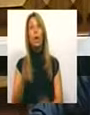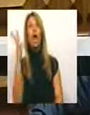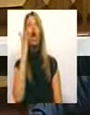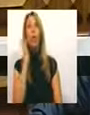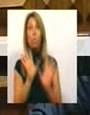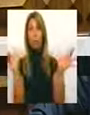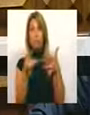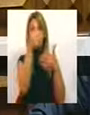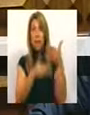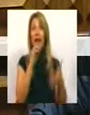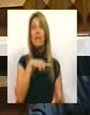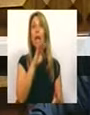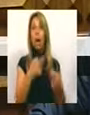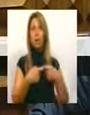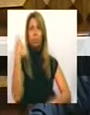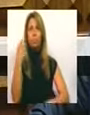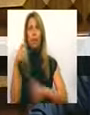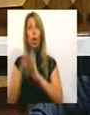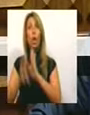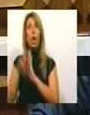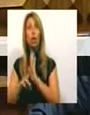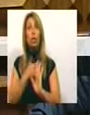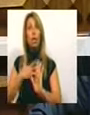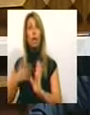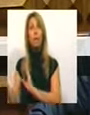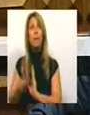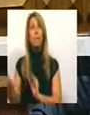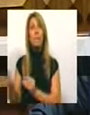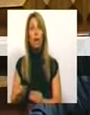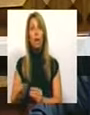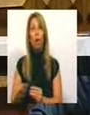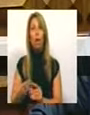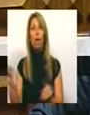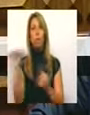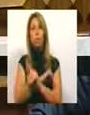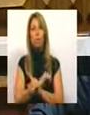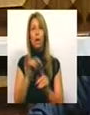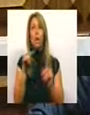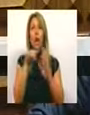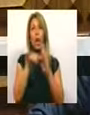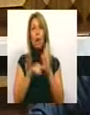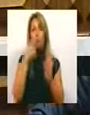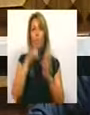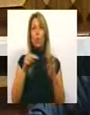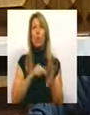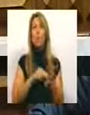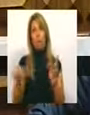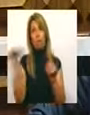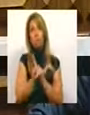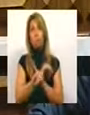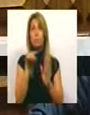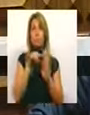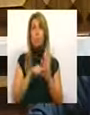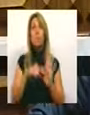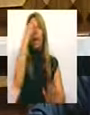do SNS, pois não batem certo com os outros relatórios que as entidades apresentam. Apagam-se listas de espera, Sr. Ministro, olha, apagam-se listas de espera em